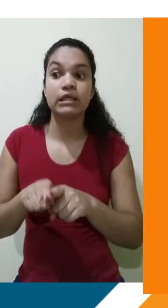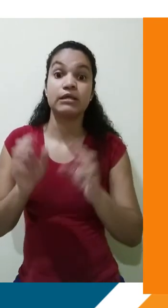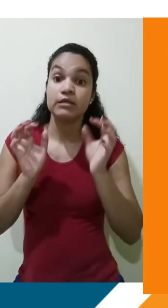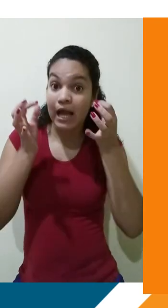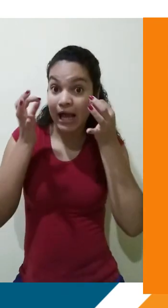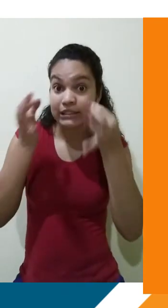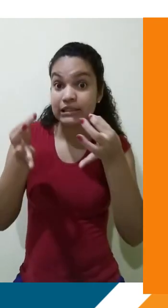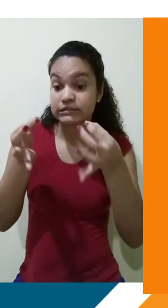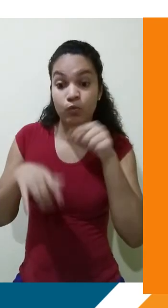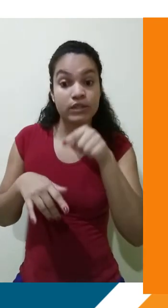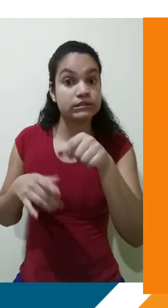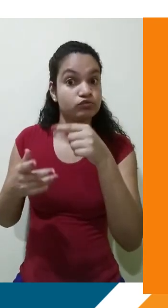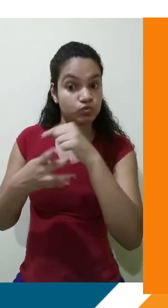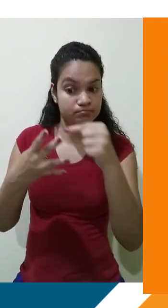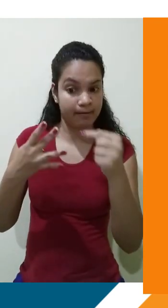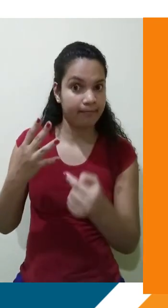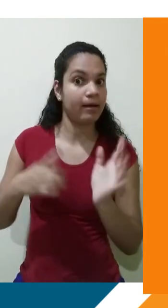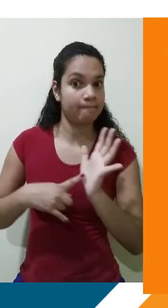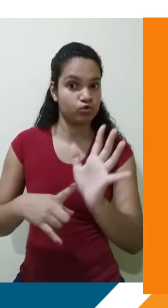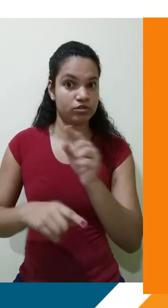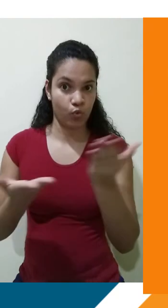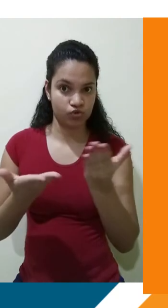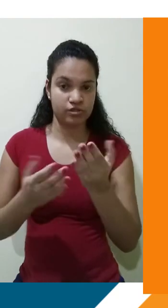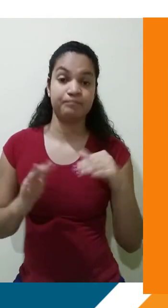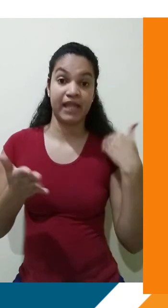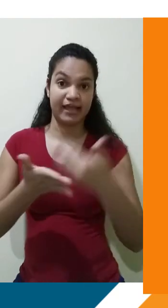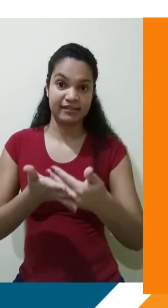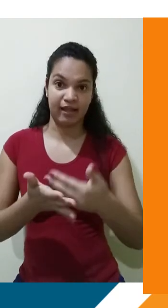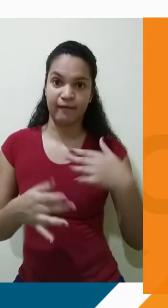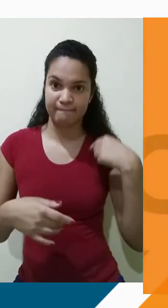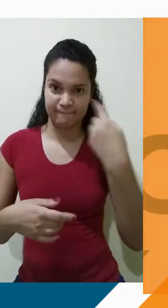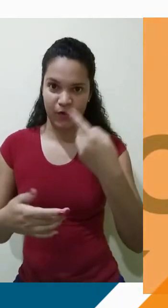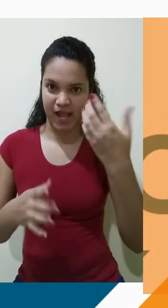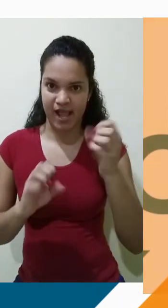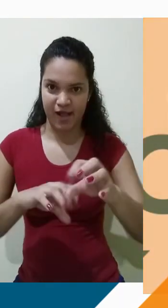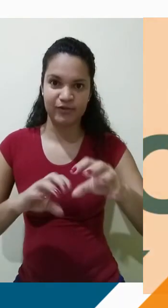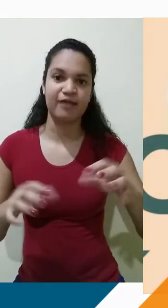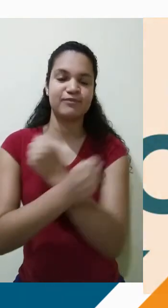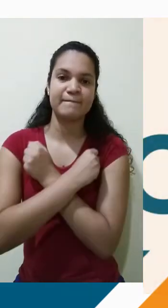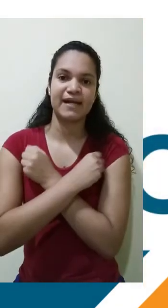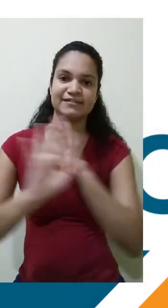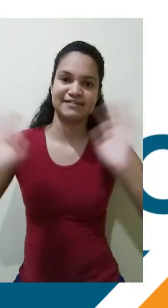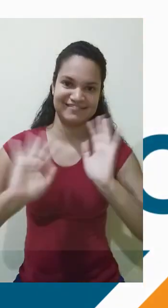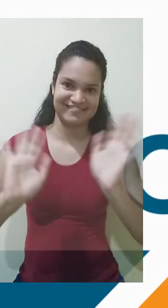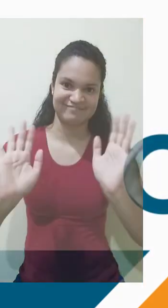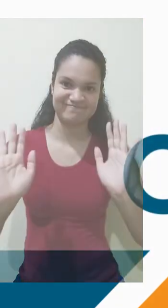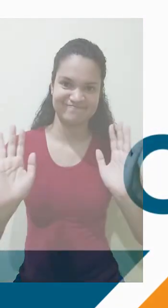desses mecanismos para os nossos textos, tá legal? A gente se vê na próxima. Tchau, tchau. Um grande abraço para todo mundo e até mais.